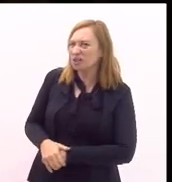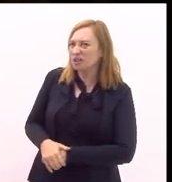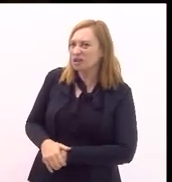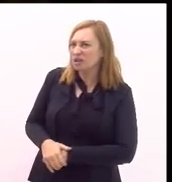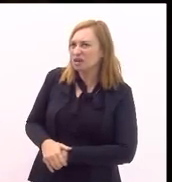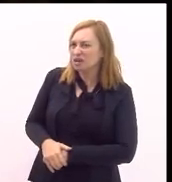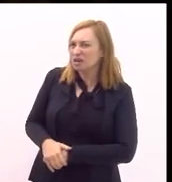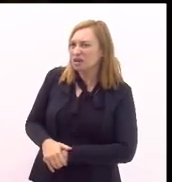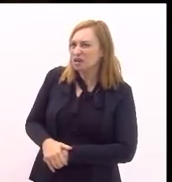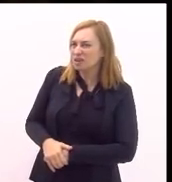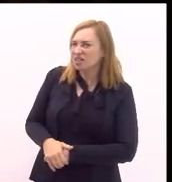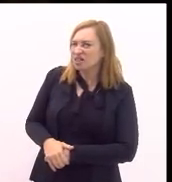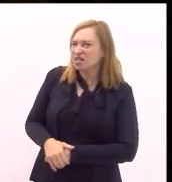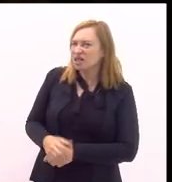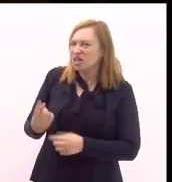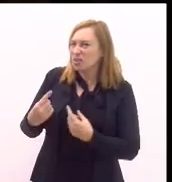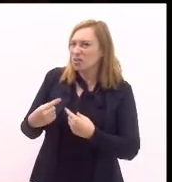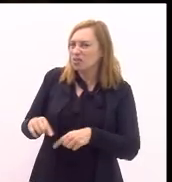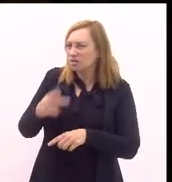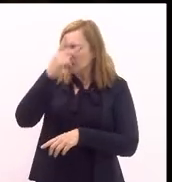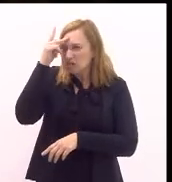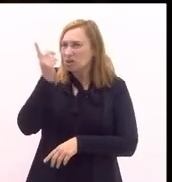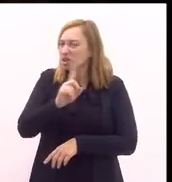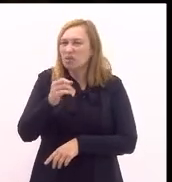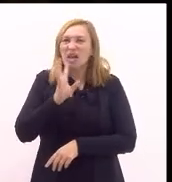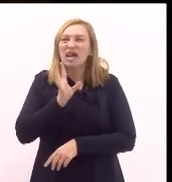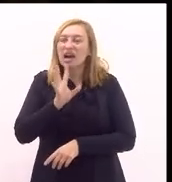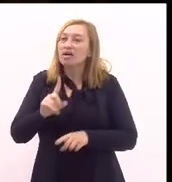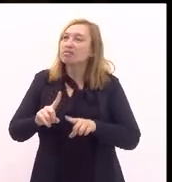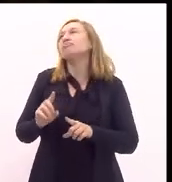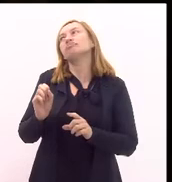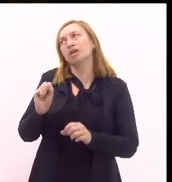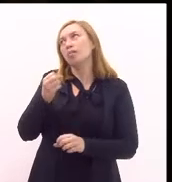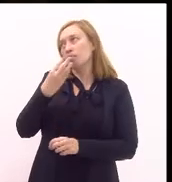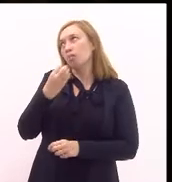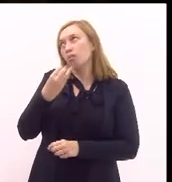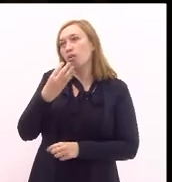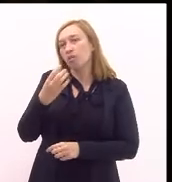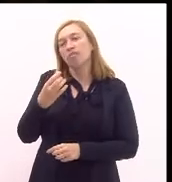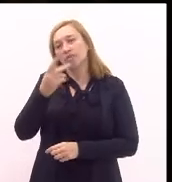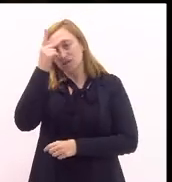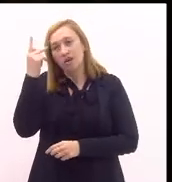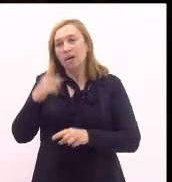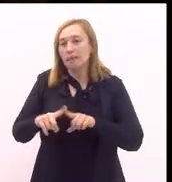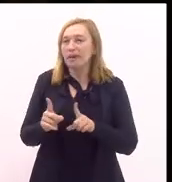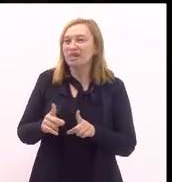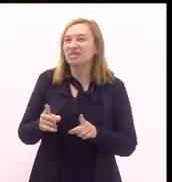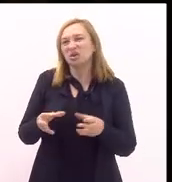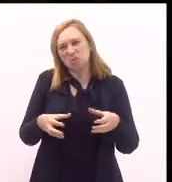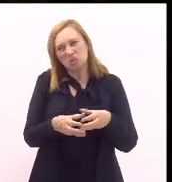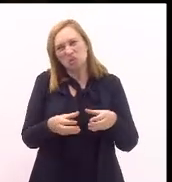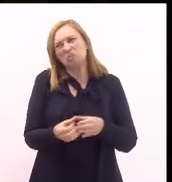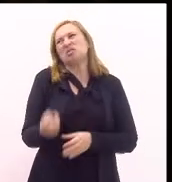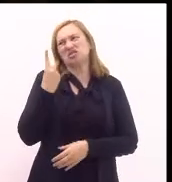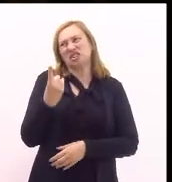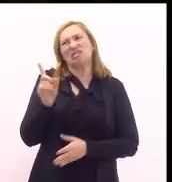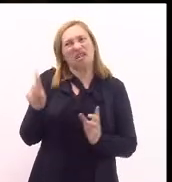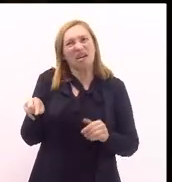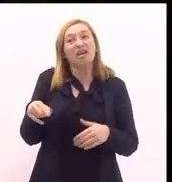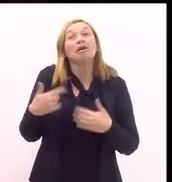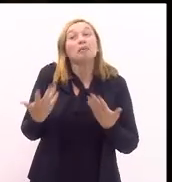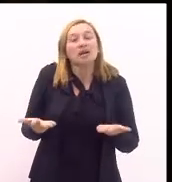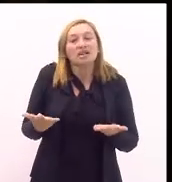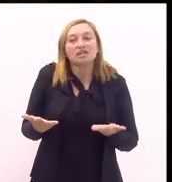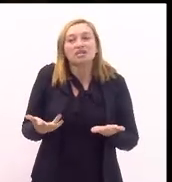lidar com gente que às vezes não é muito legal né É claro que a Gente boa sempre tem né mas por mais que uma galera da estranhas ir é mais